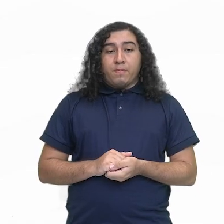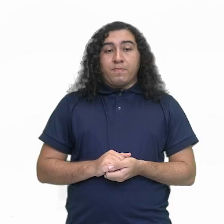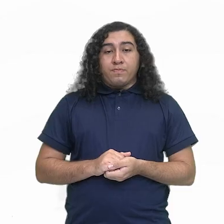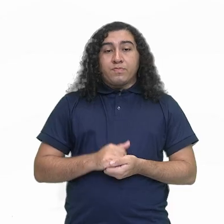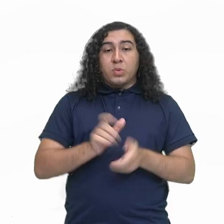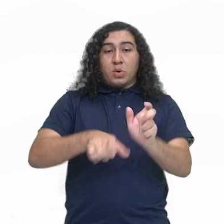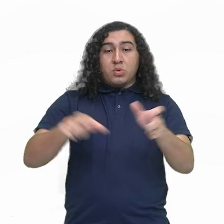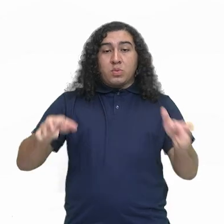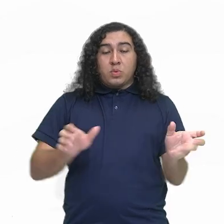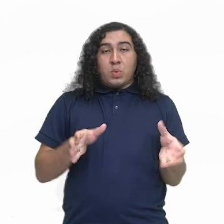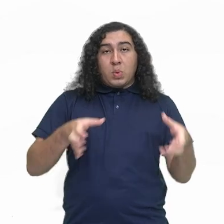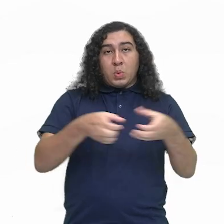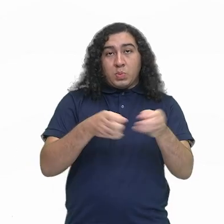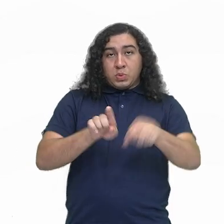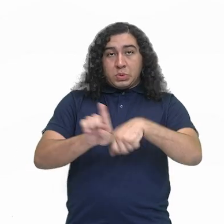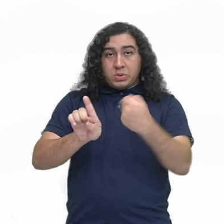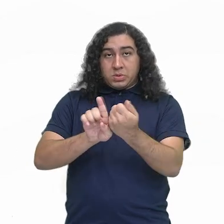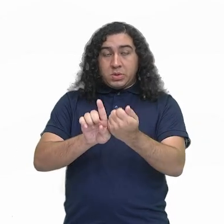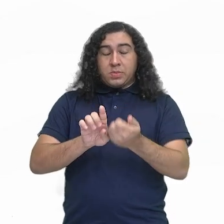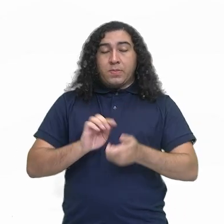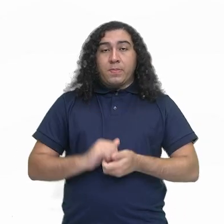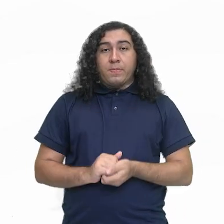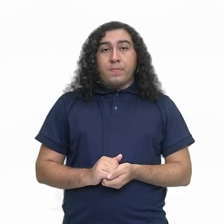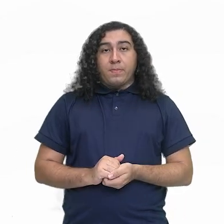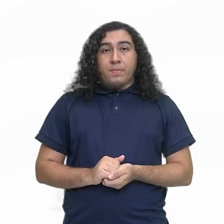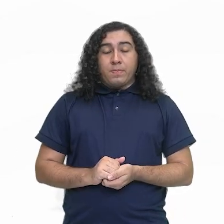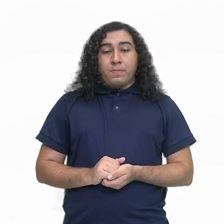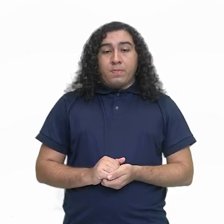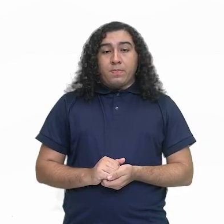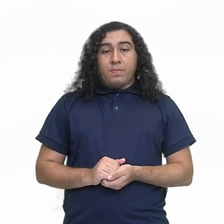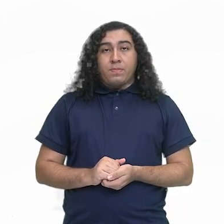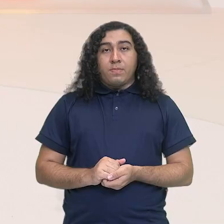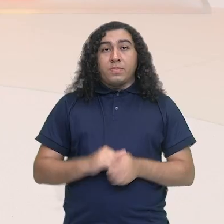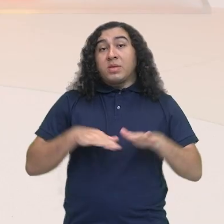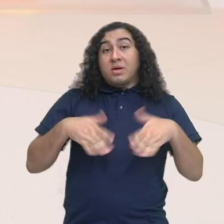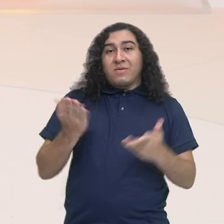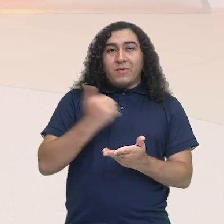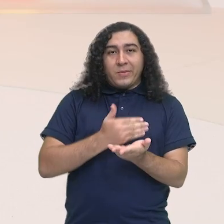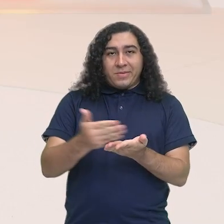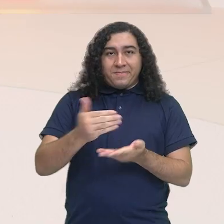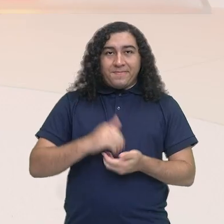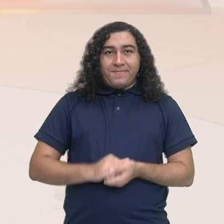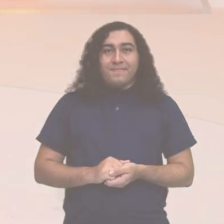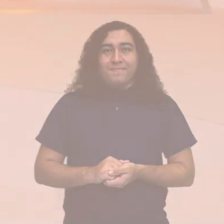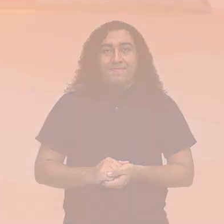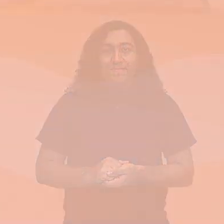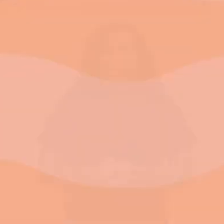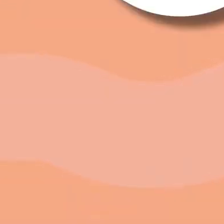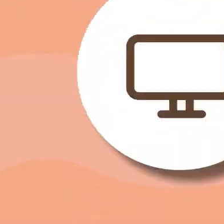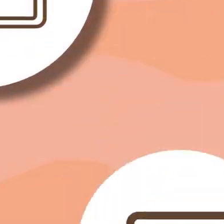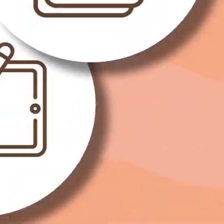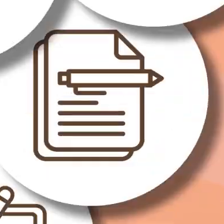social, indivíduos, grupos e sociedades. Então, vamos para a nossa aula.